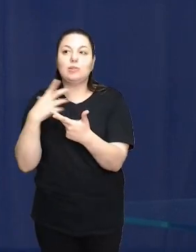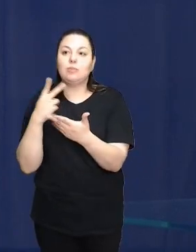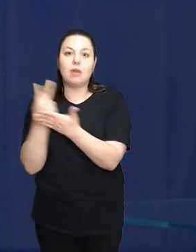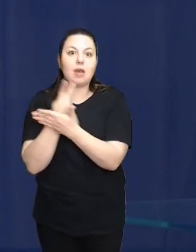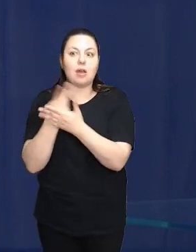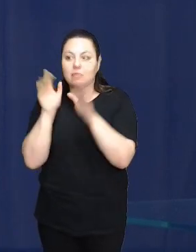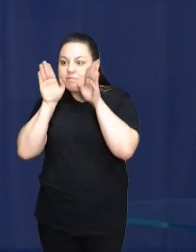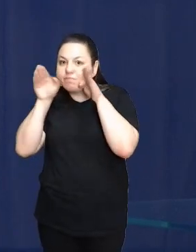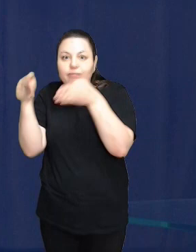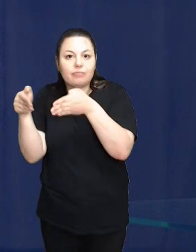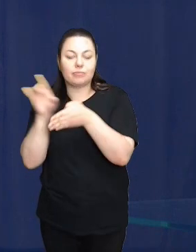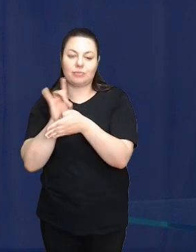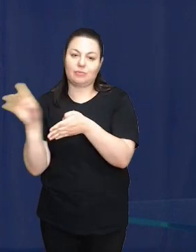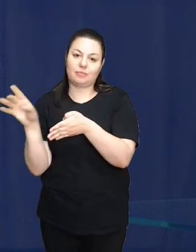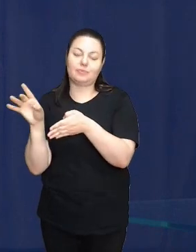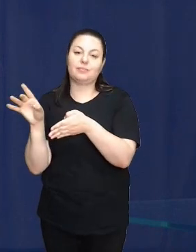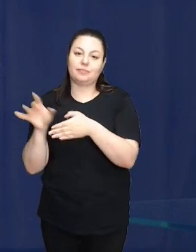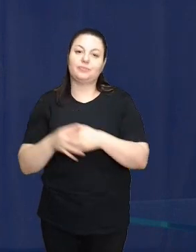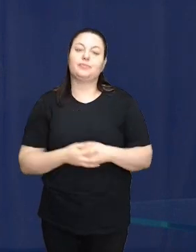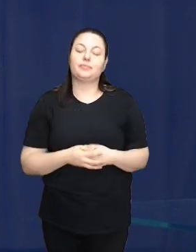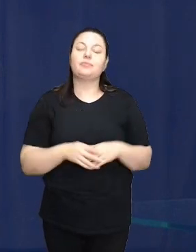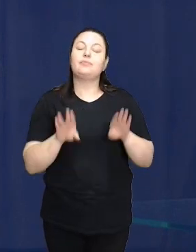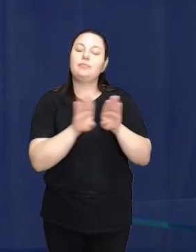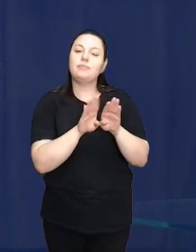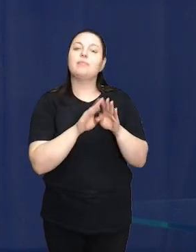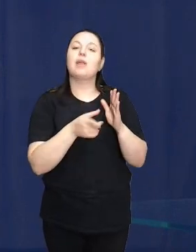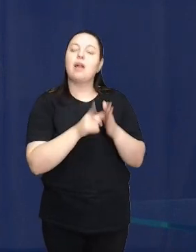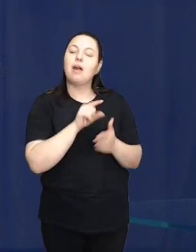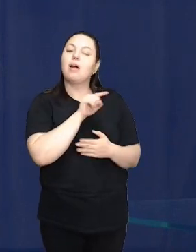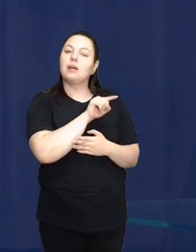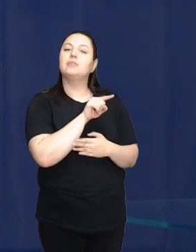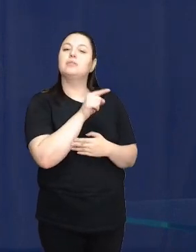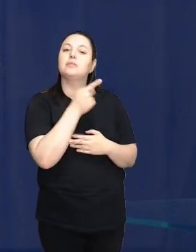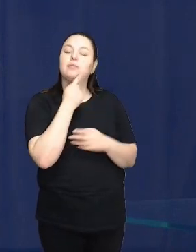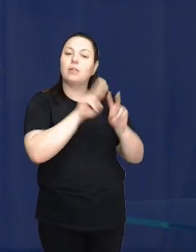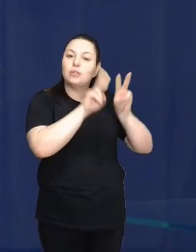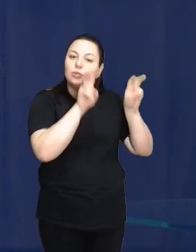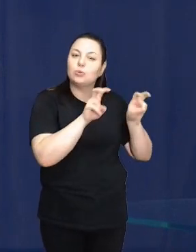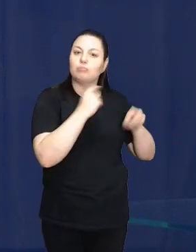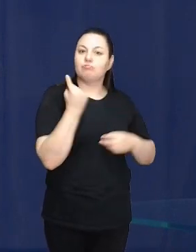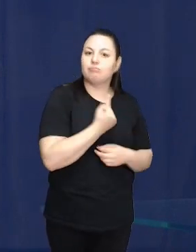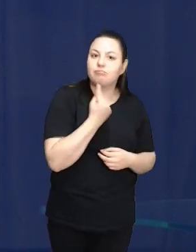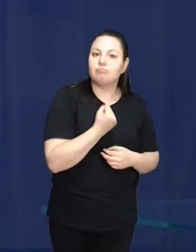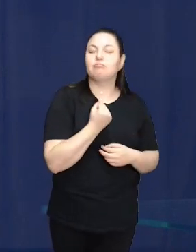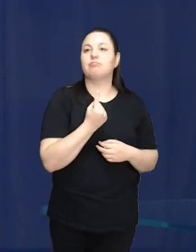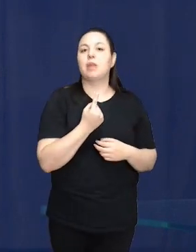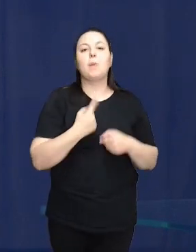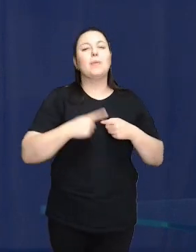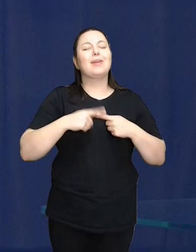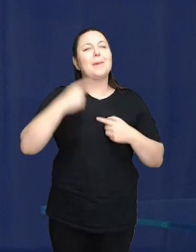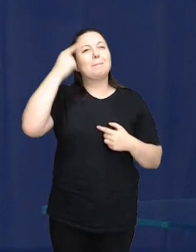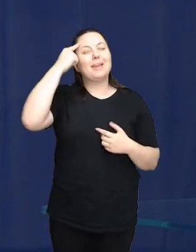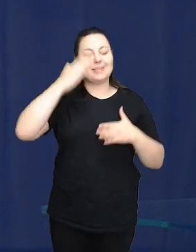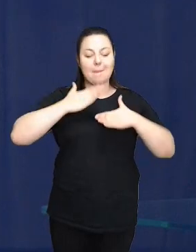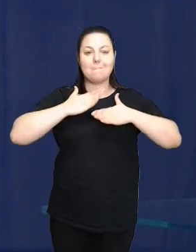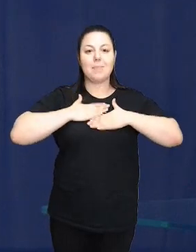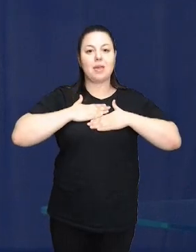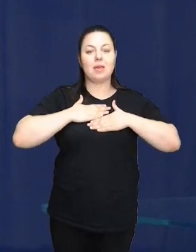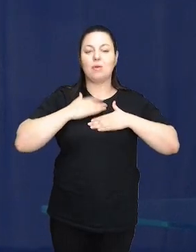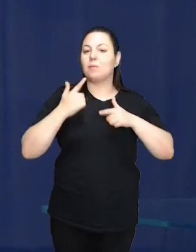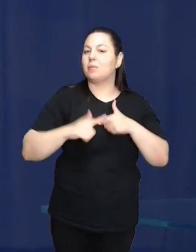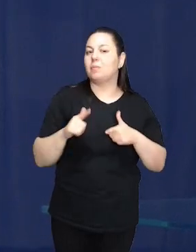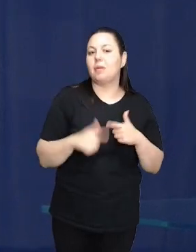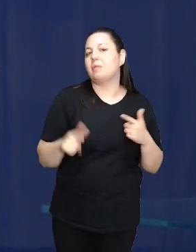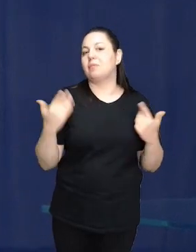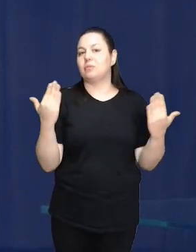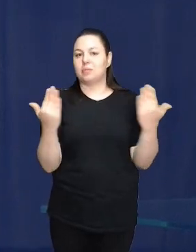eu adorei o que o Carvalhano falou da questão individual e da coletiva, porque a gente tende a falar, é um problema meu que eu estou me comparando, sou eu que não